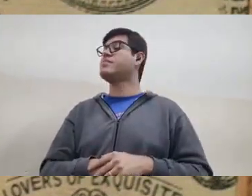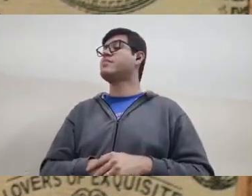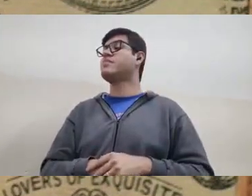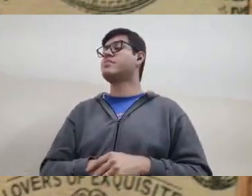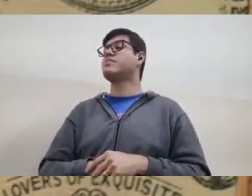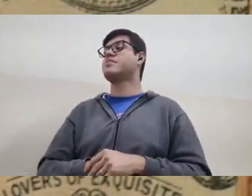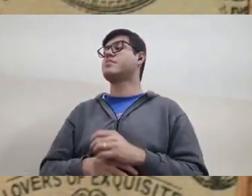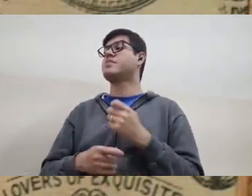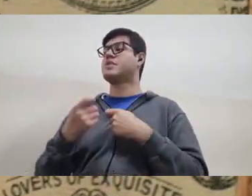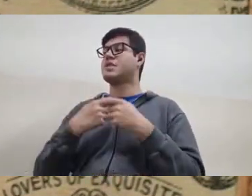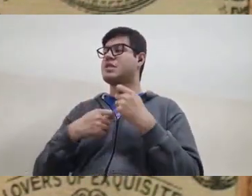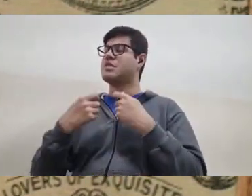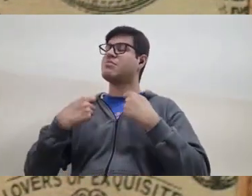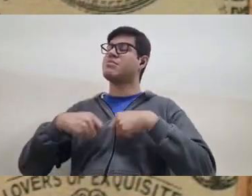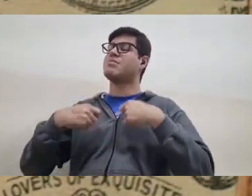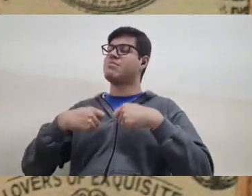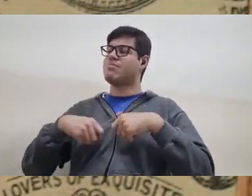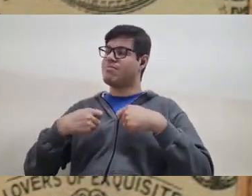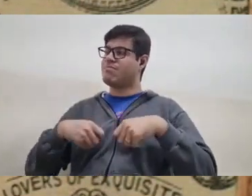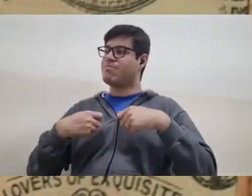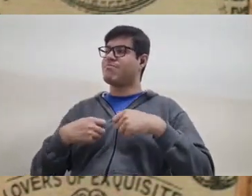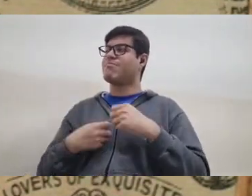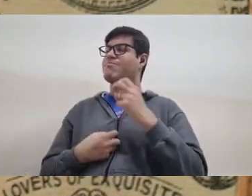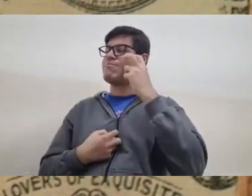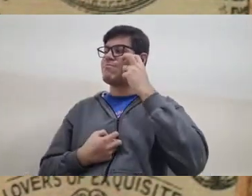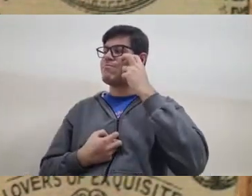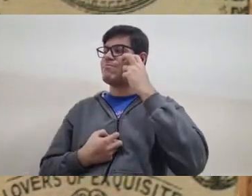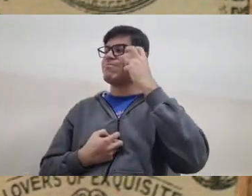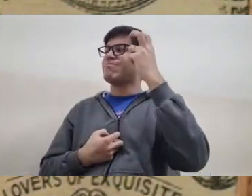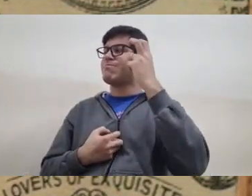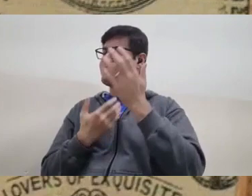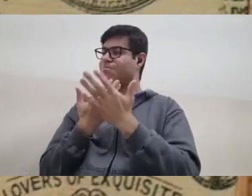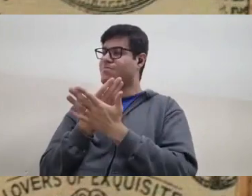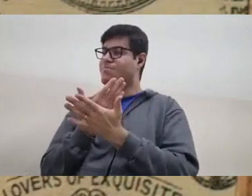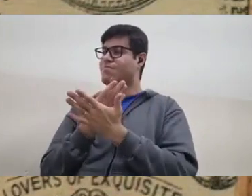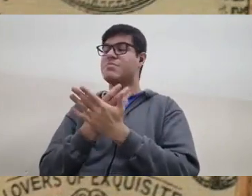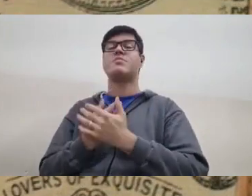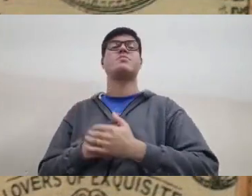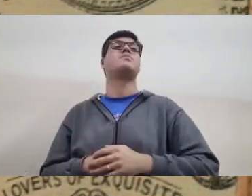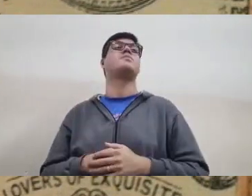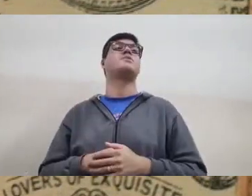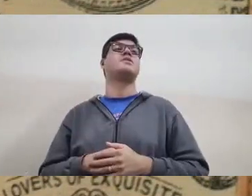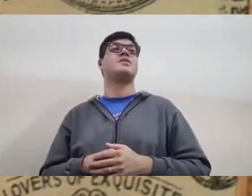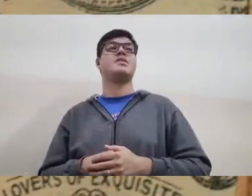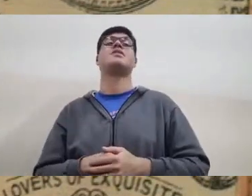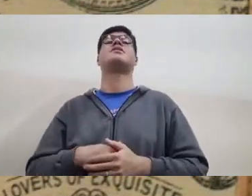séria Nossa precisa ter muito olha não é só estudar informações